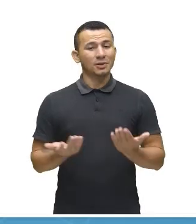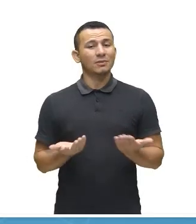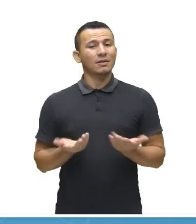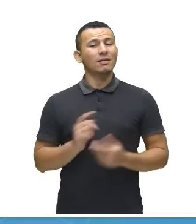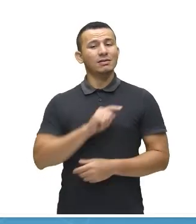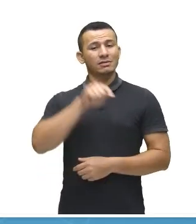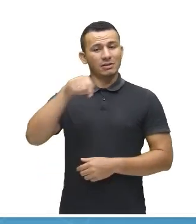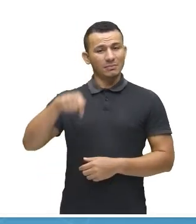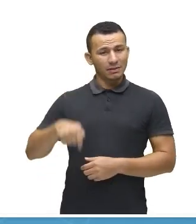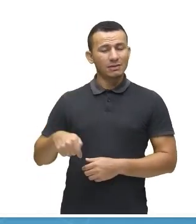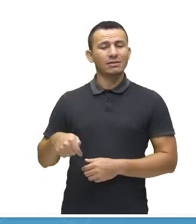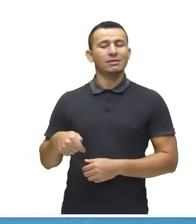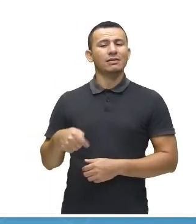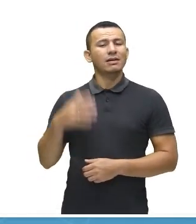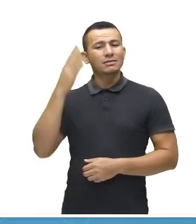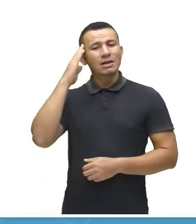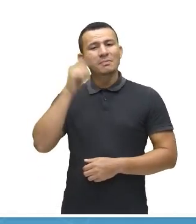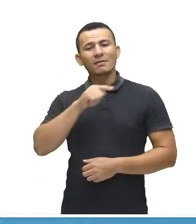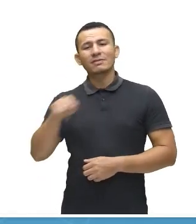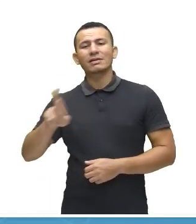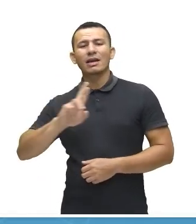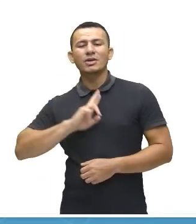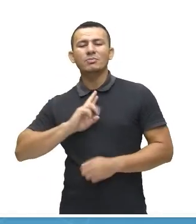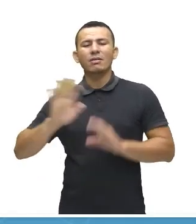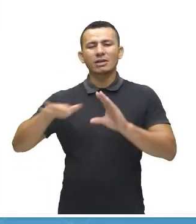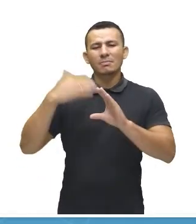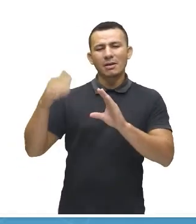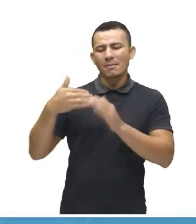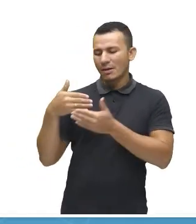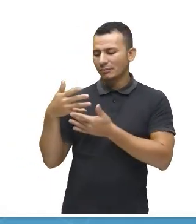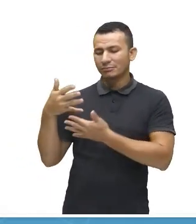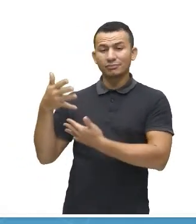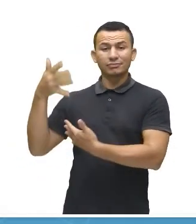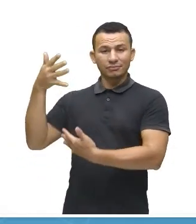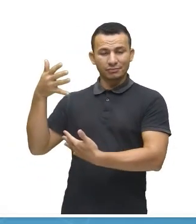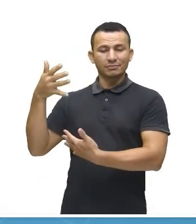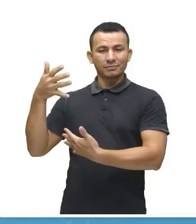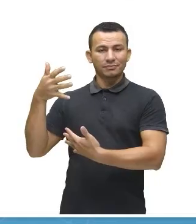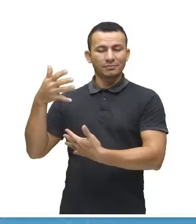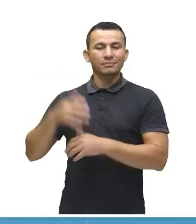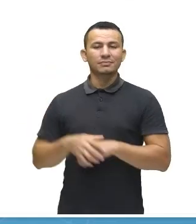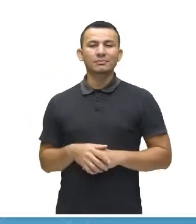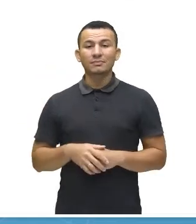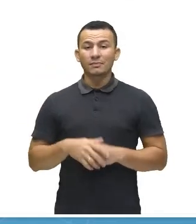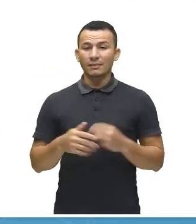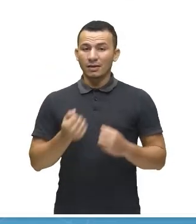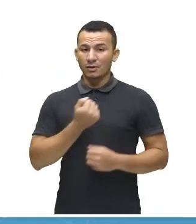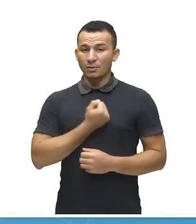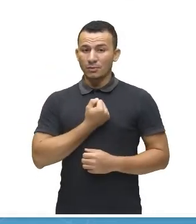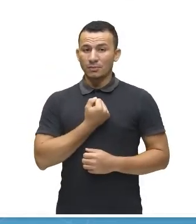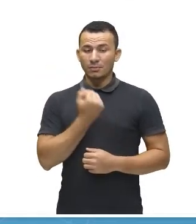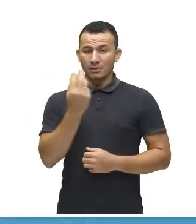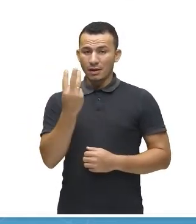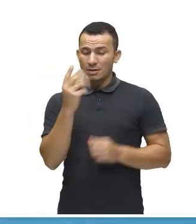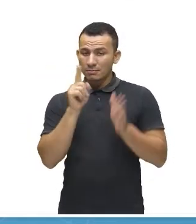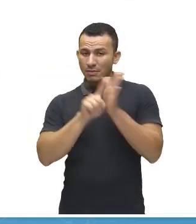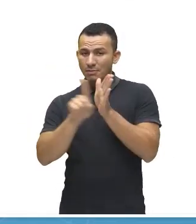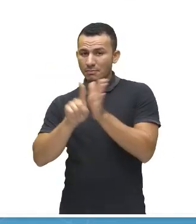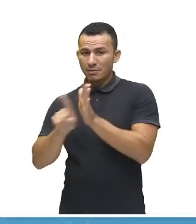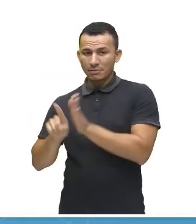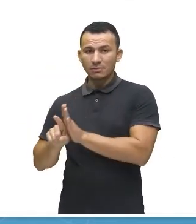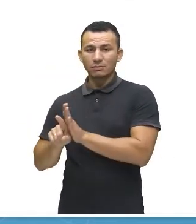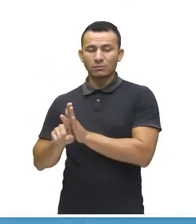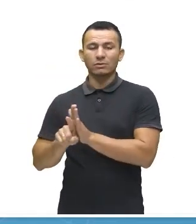retornando, né, agora para verificar as respostas de vocês nas nossas 3 questões, tá bom? Então,